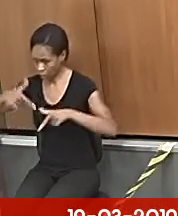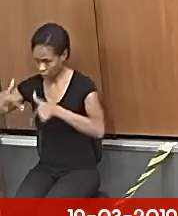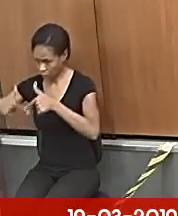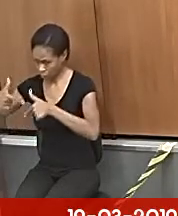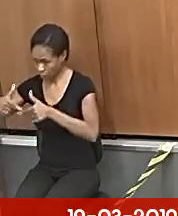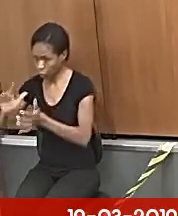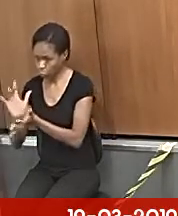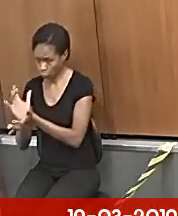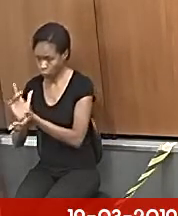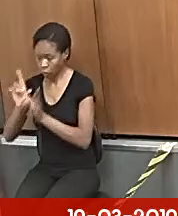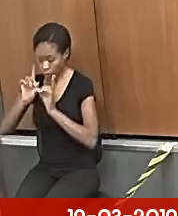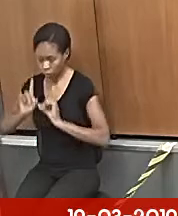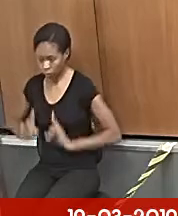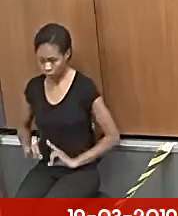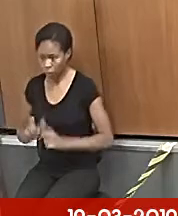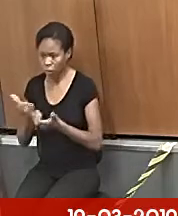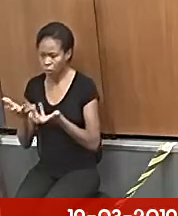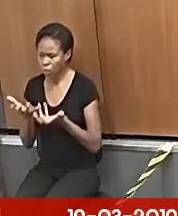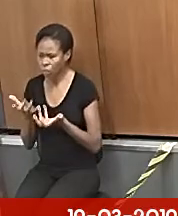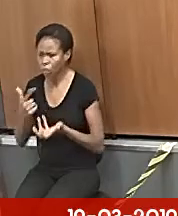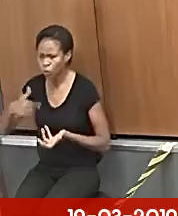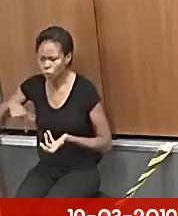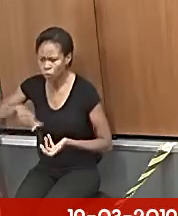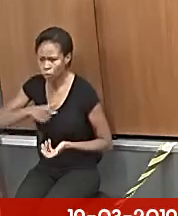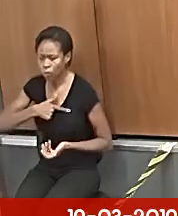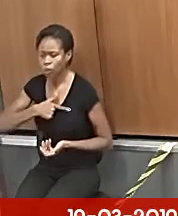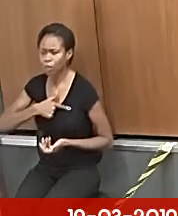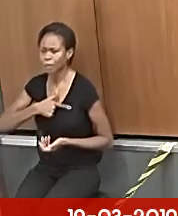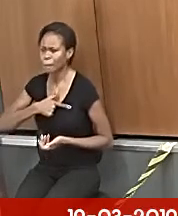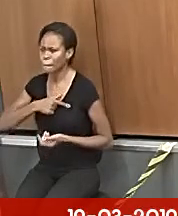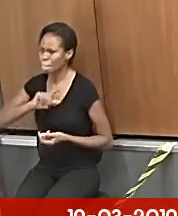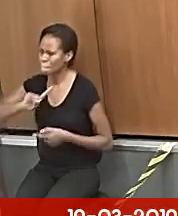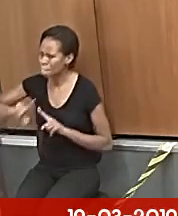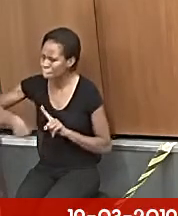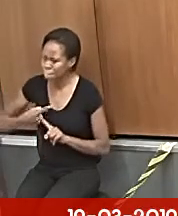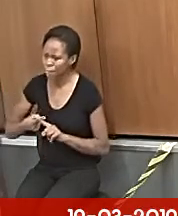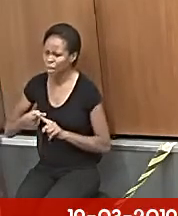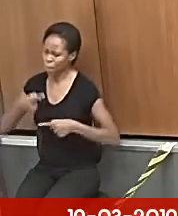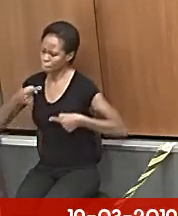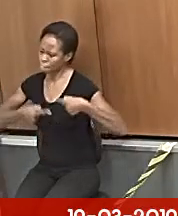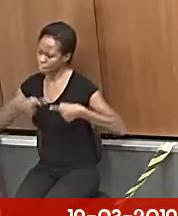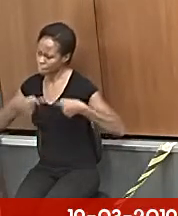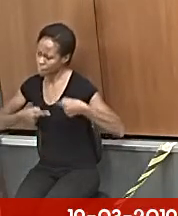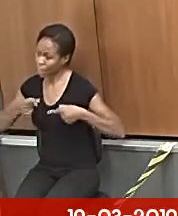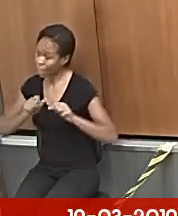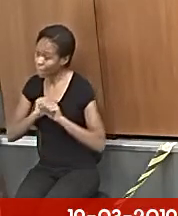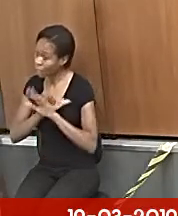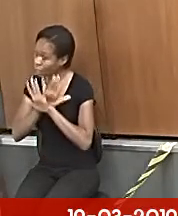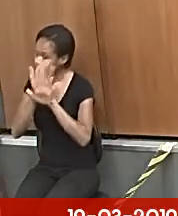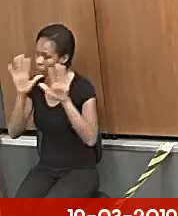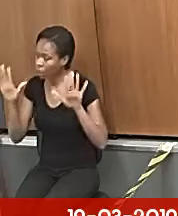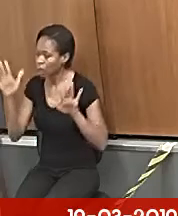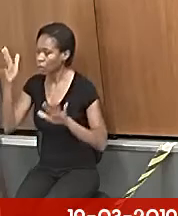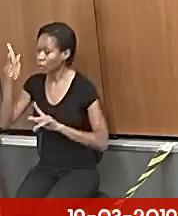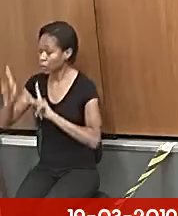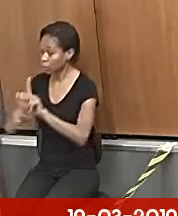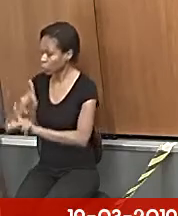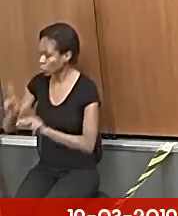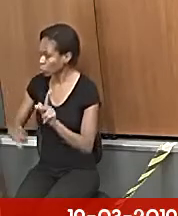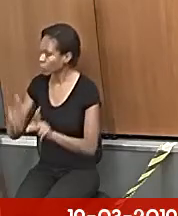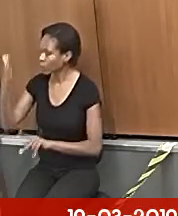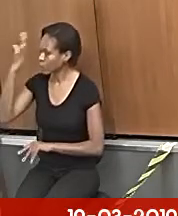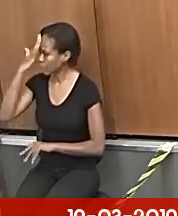deficiência e gostaria que a gente tivesse muito de discutir muita a clareza para as pessoas entender que é importante